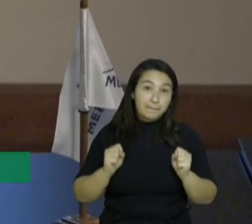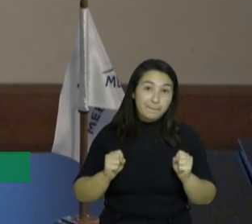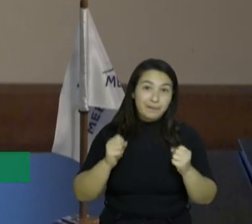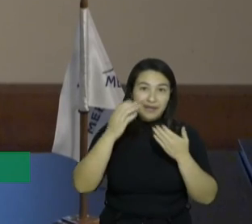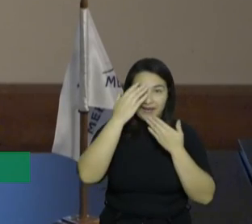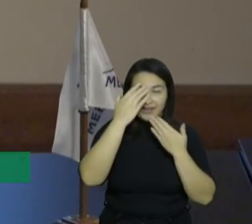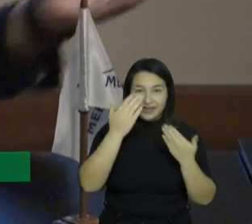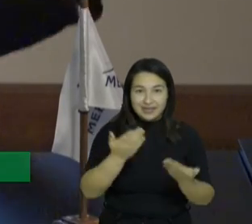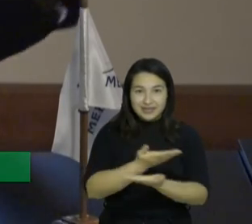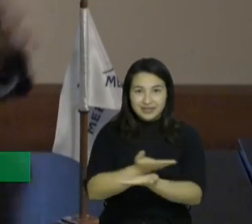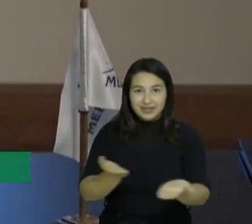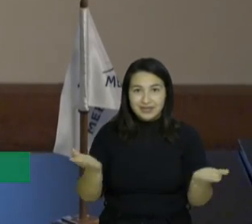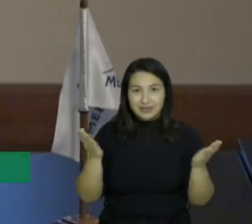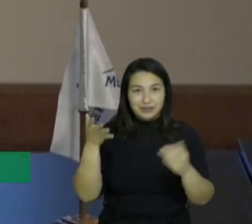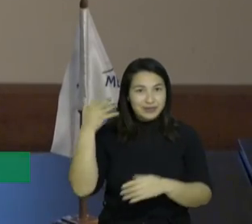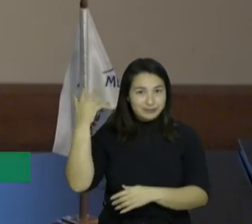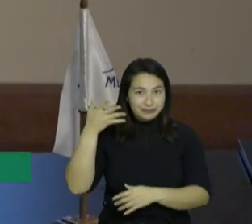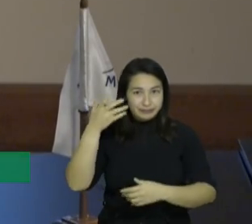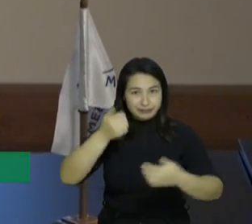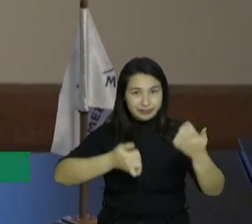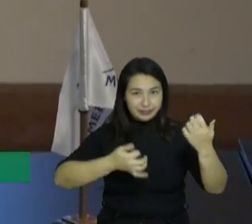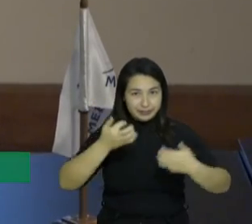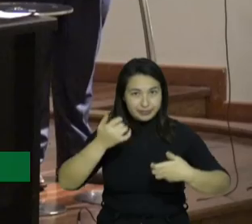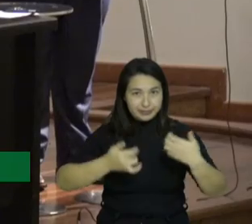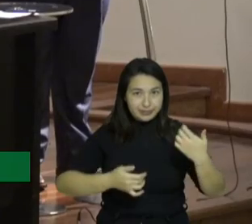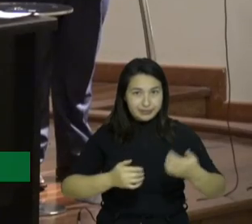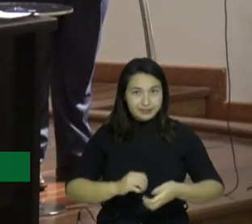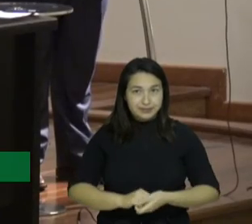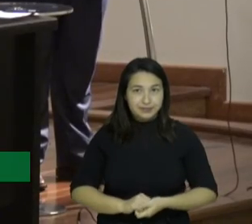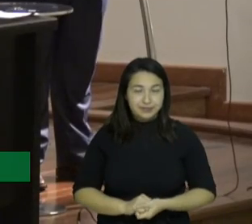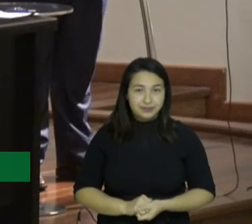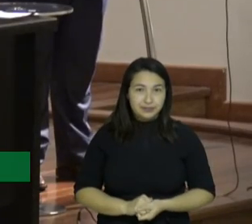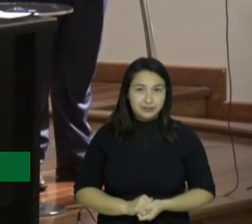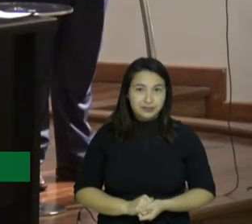o convite que nos foi formulado por favor palavra